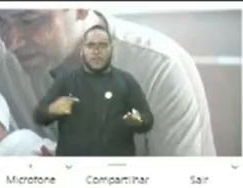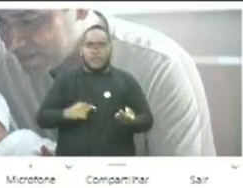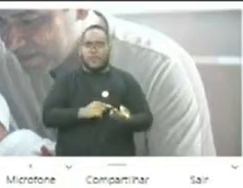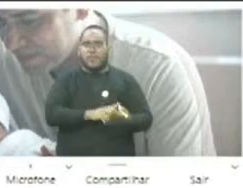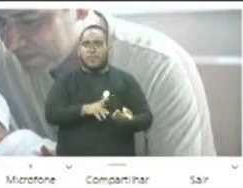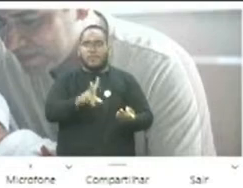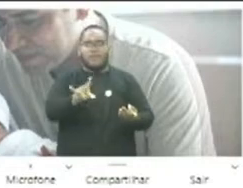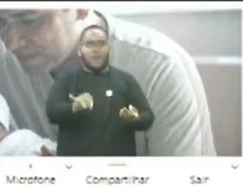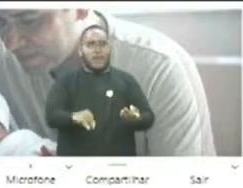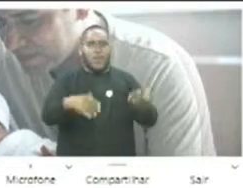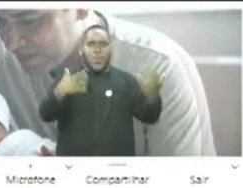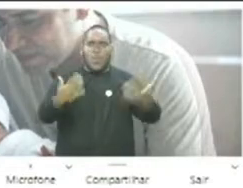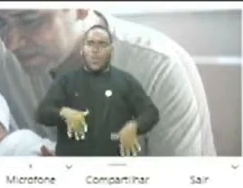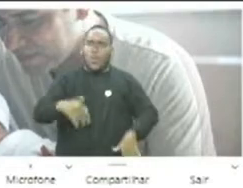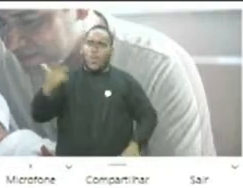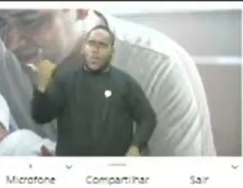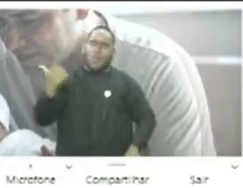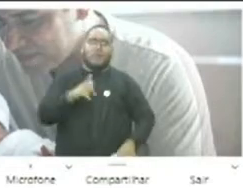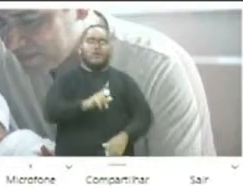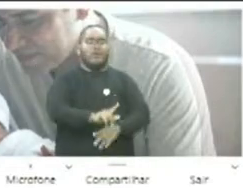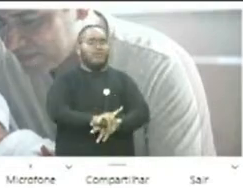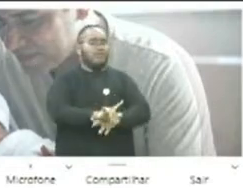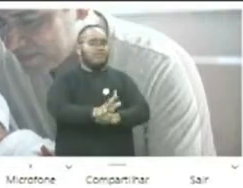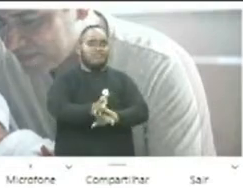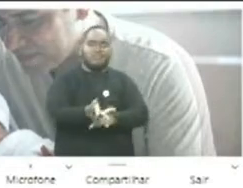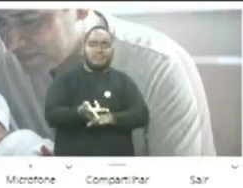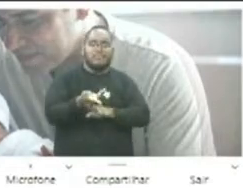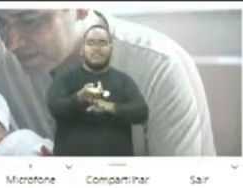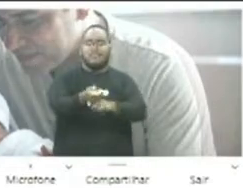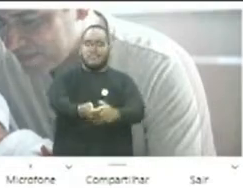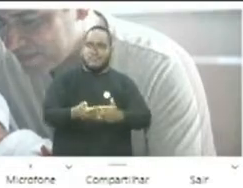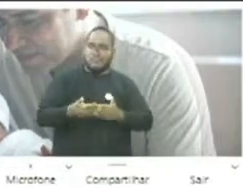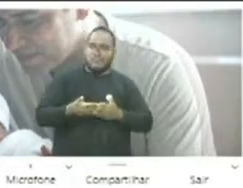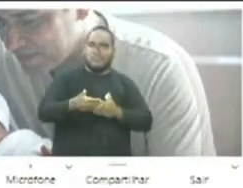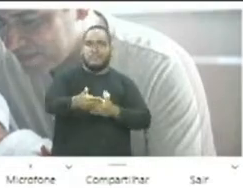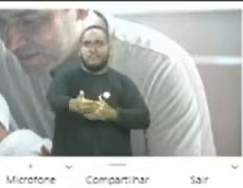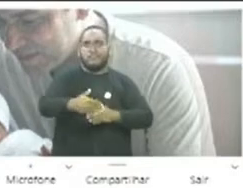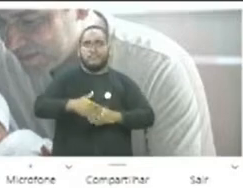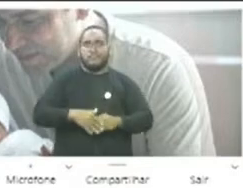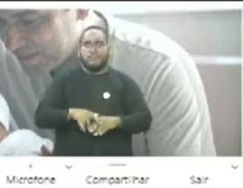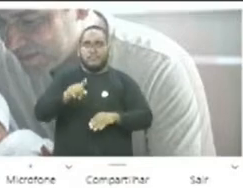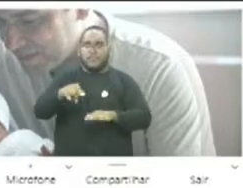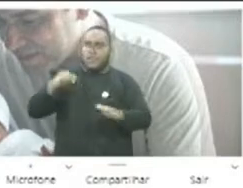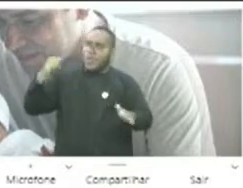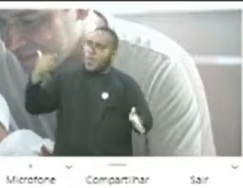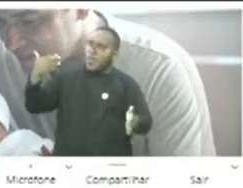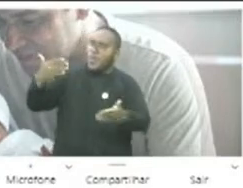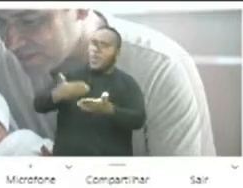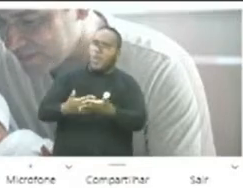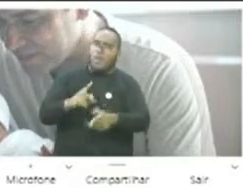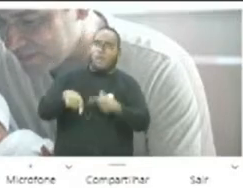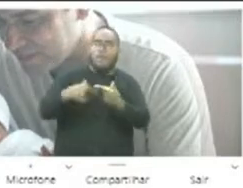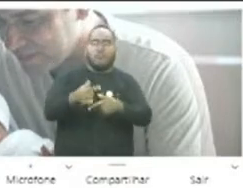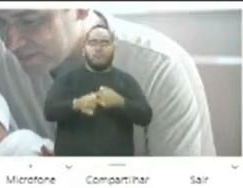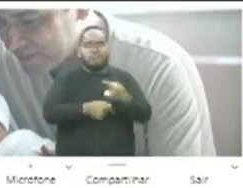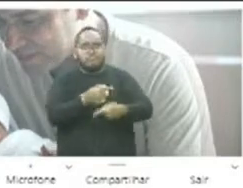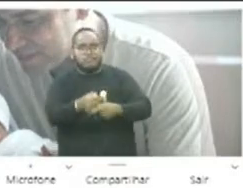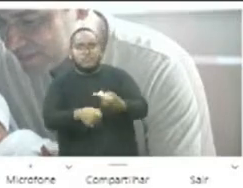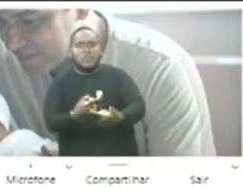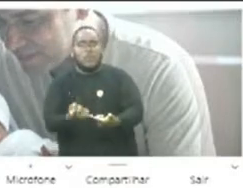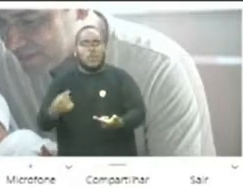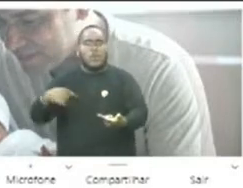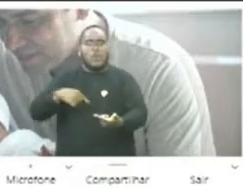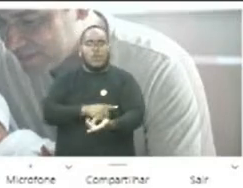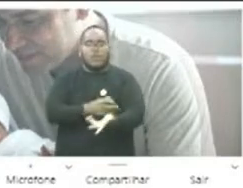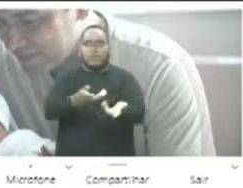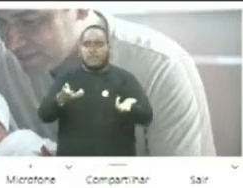cuidado espetacular daqui para frente, um legado para as próximas gerações de prematurinhos, que a gente, né, quer evitar que o parto prematuro aconteça,